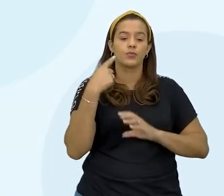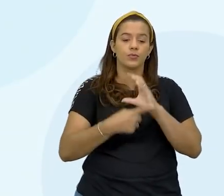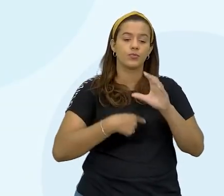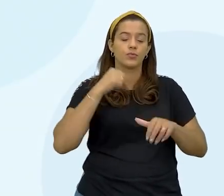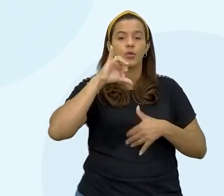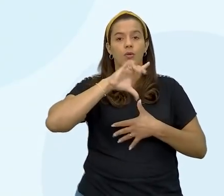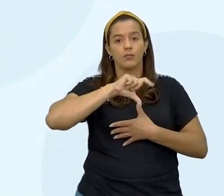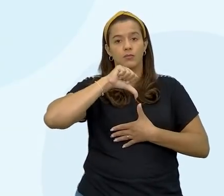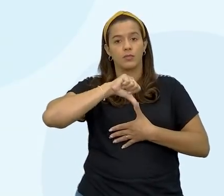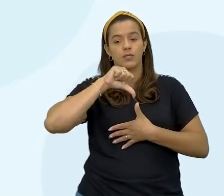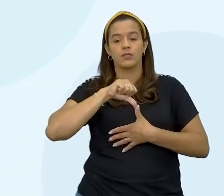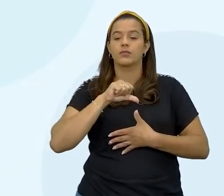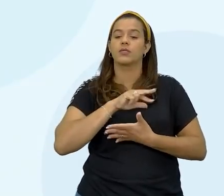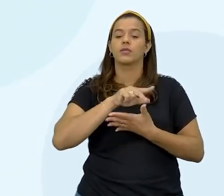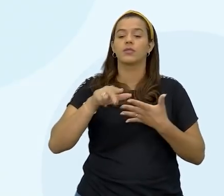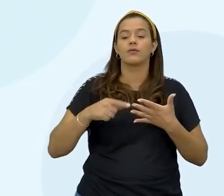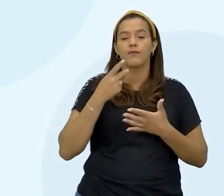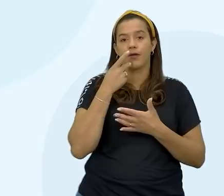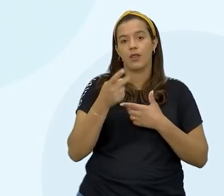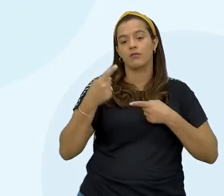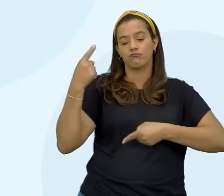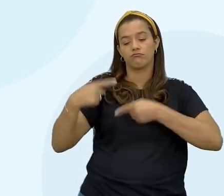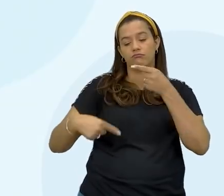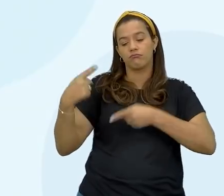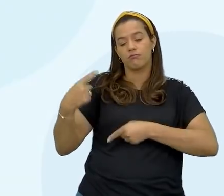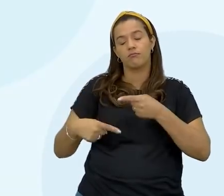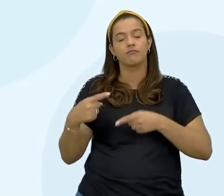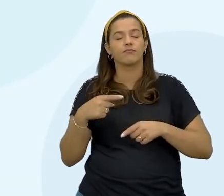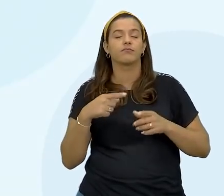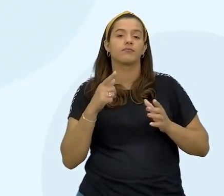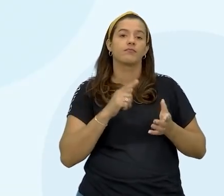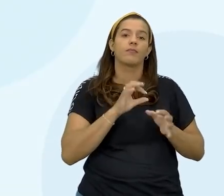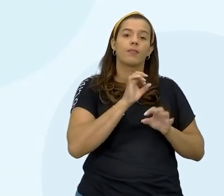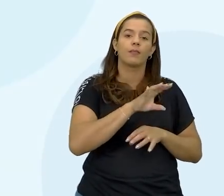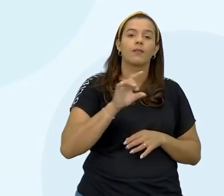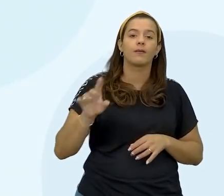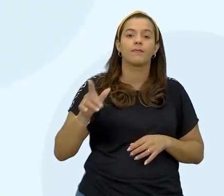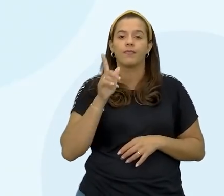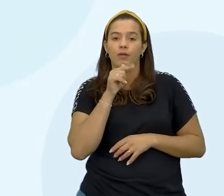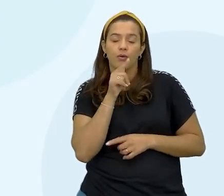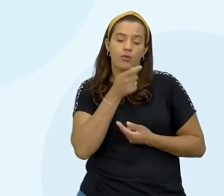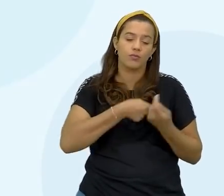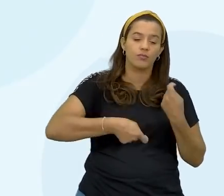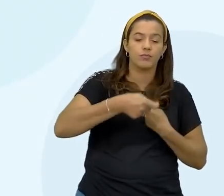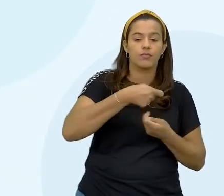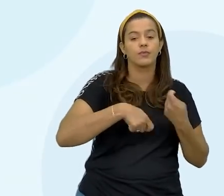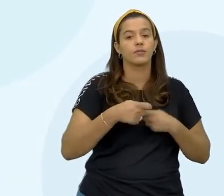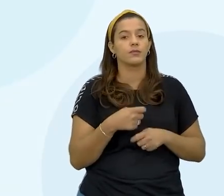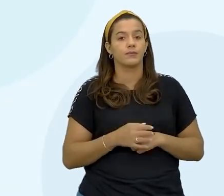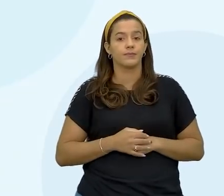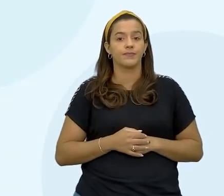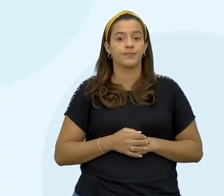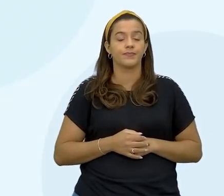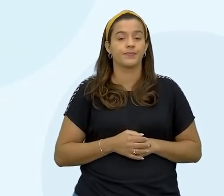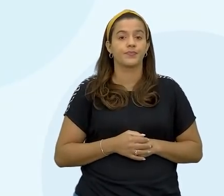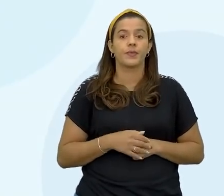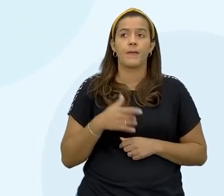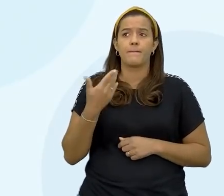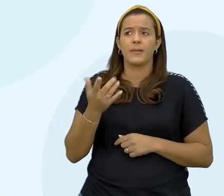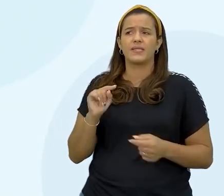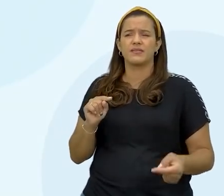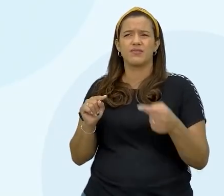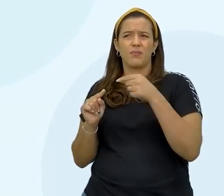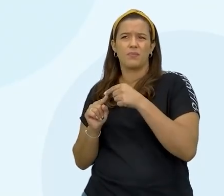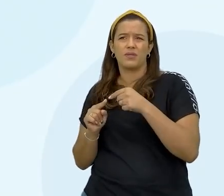e discutir os desafios relacionados à gestão e à comercialização da água. Tá, aí vocês vão me perguntar, beleza, o que isso